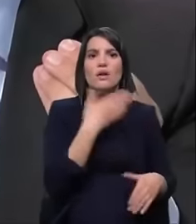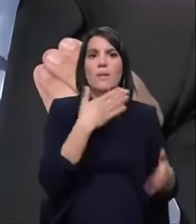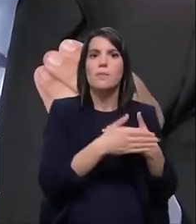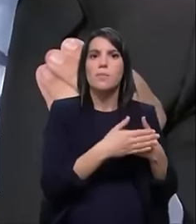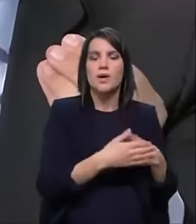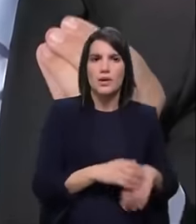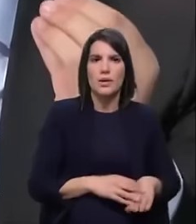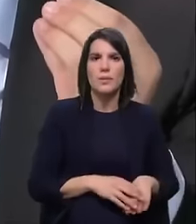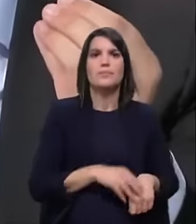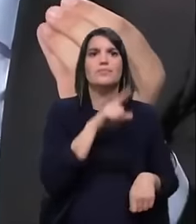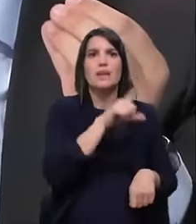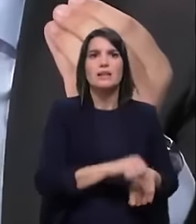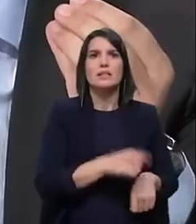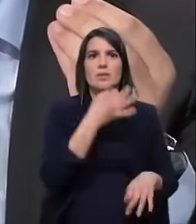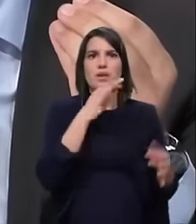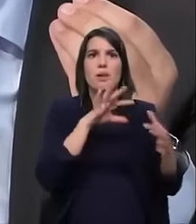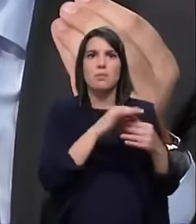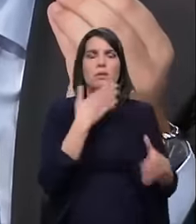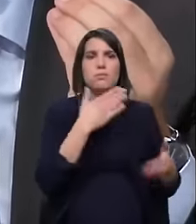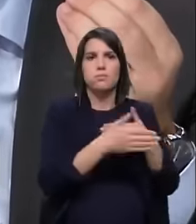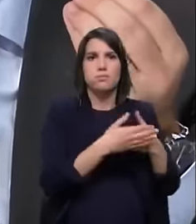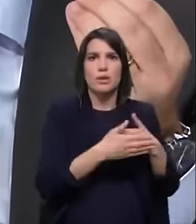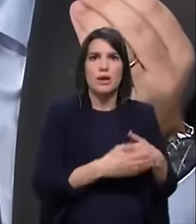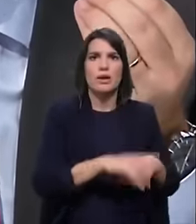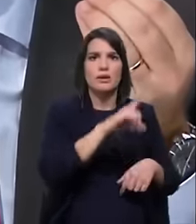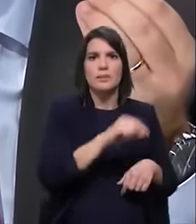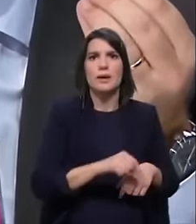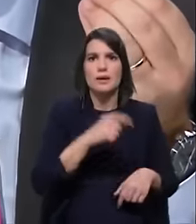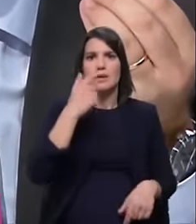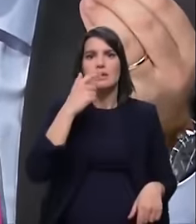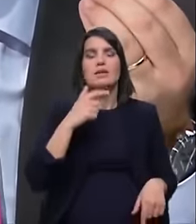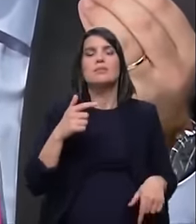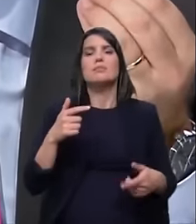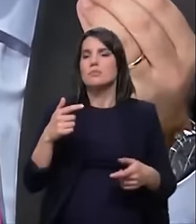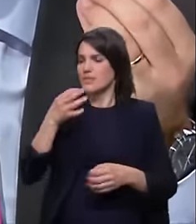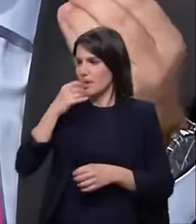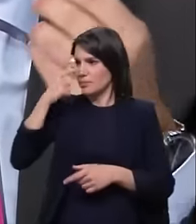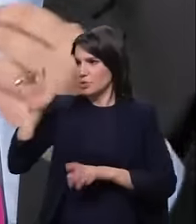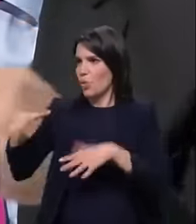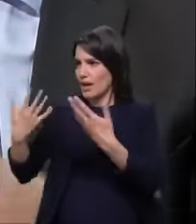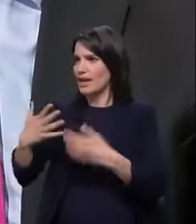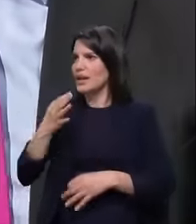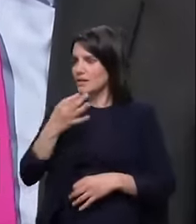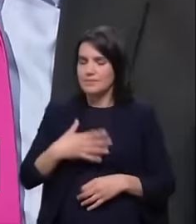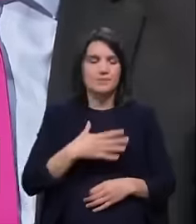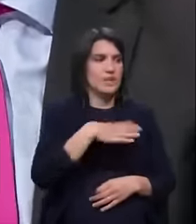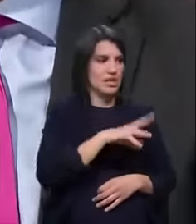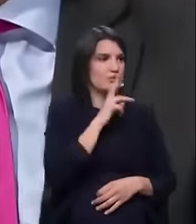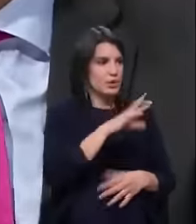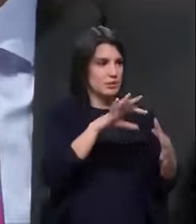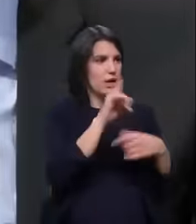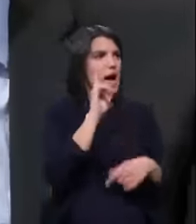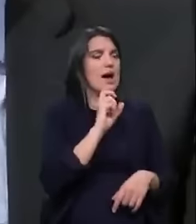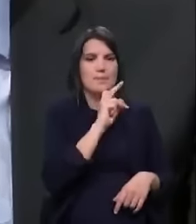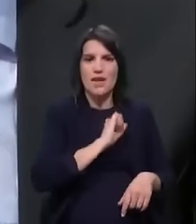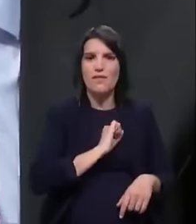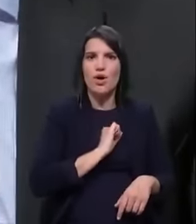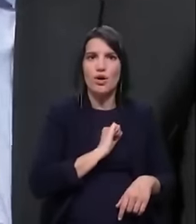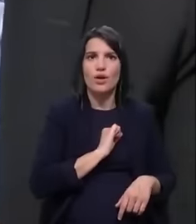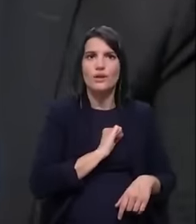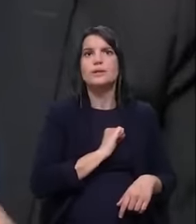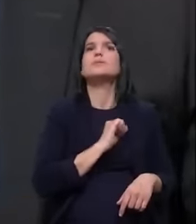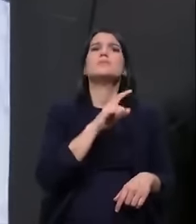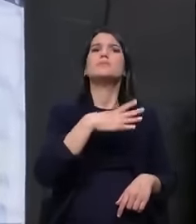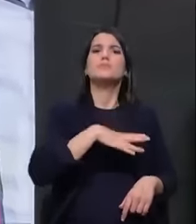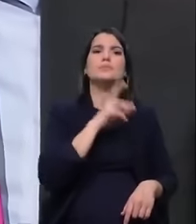idosos. E também por falar em idosos, quero responder sobre a minha avó. Mas diga-me se faz sentido. Porque